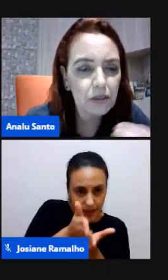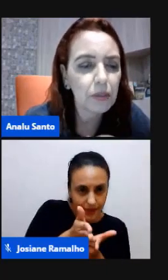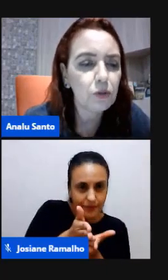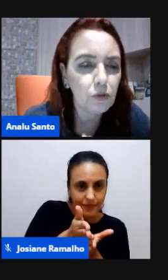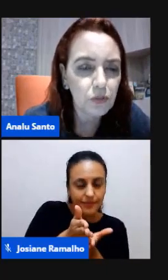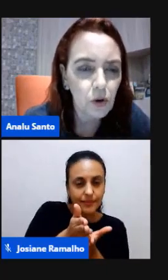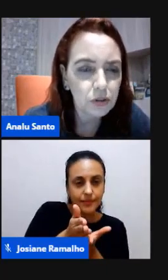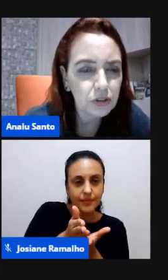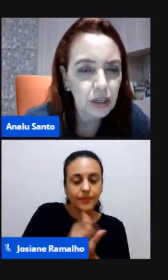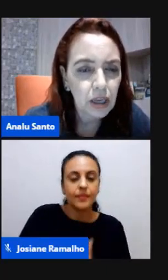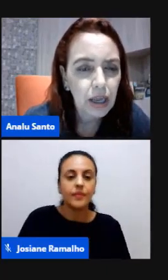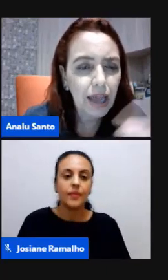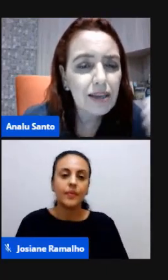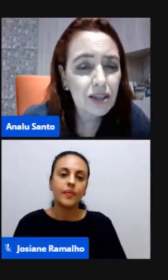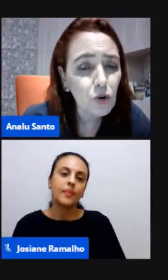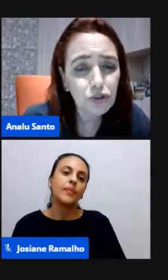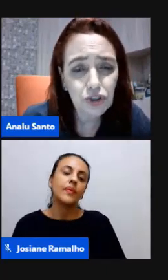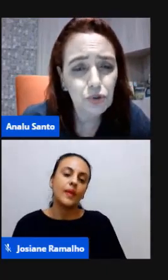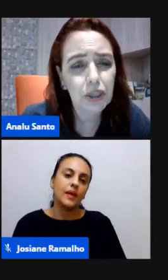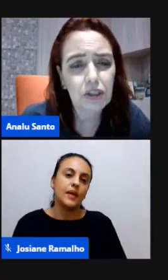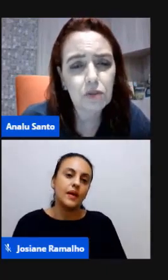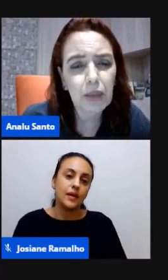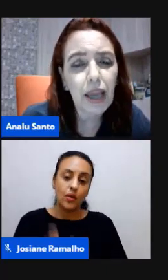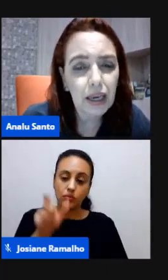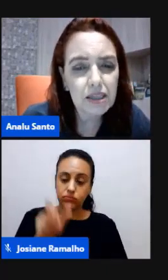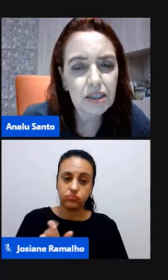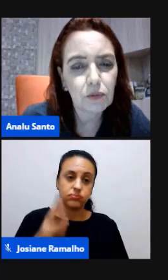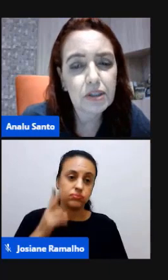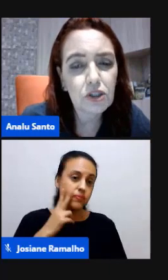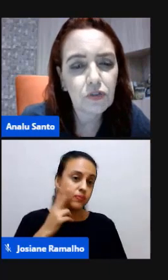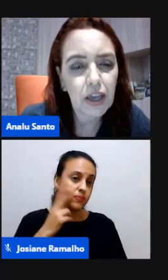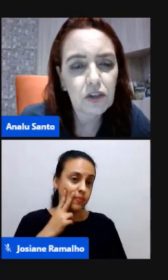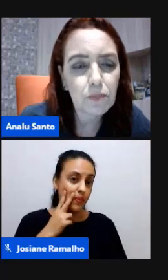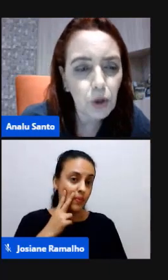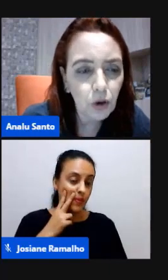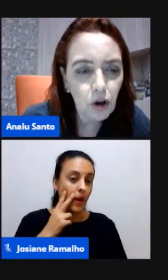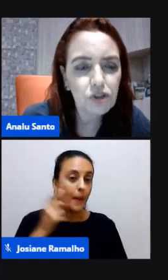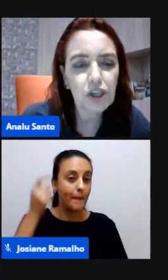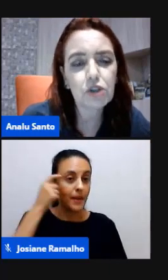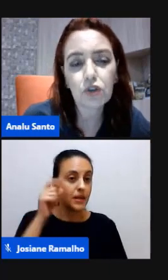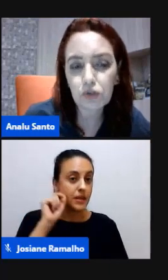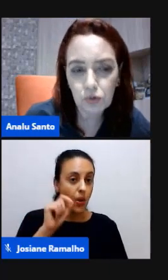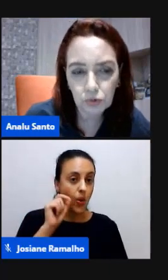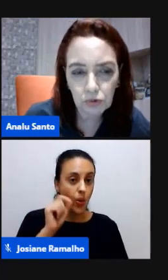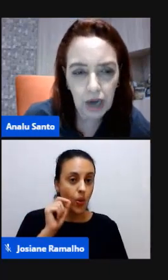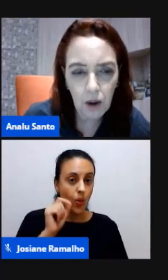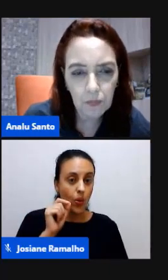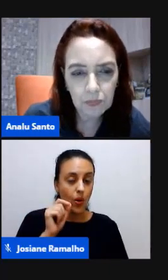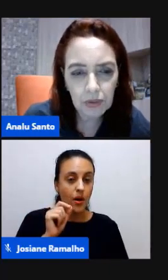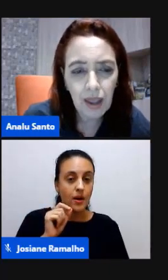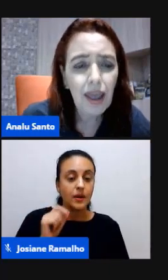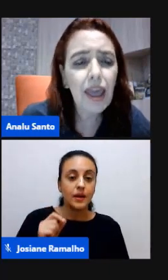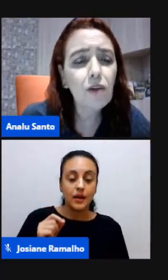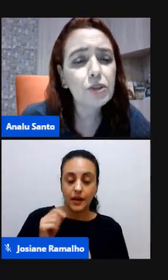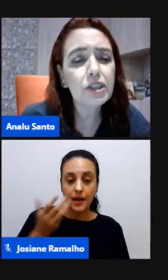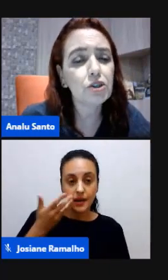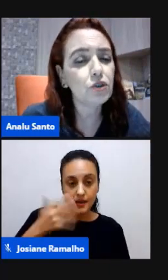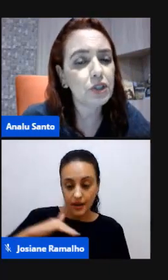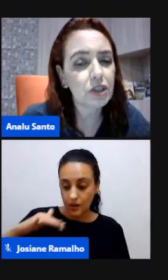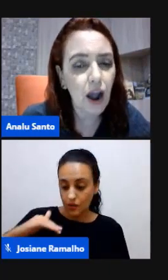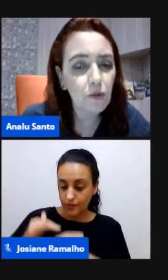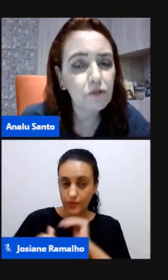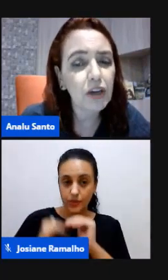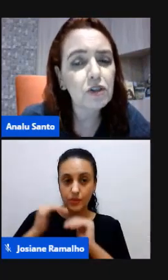desse pensamento do Vygotsky? Elas são constituídas pela relação das esferas biológica e sociocultural. É um